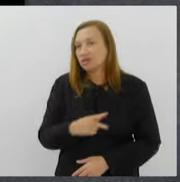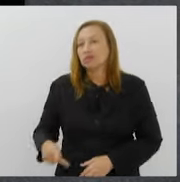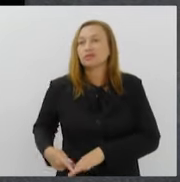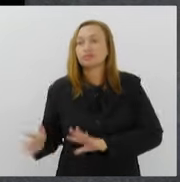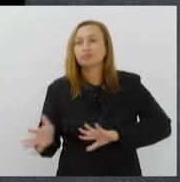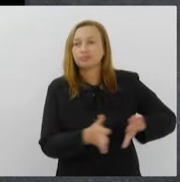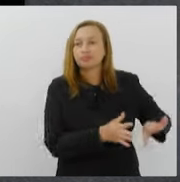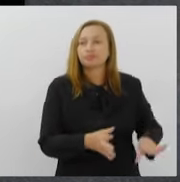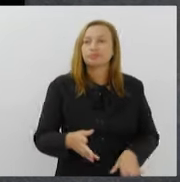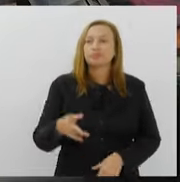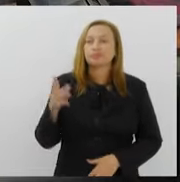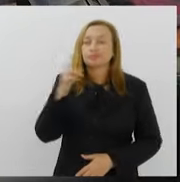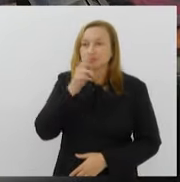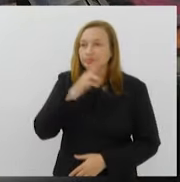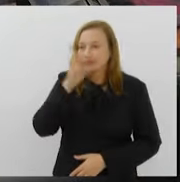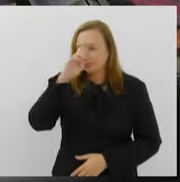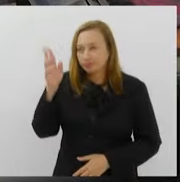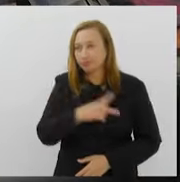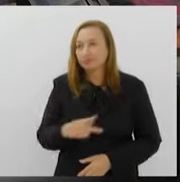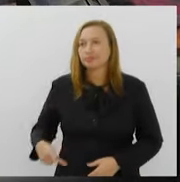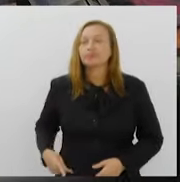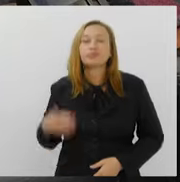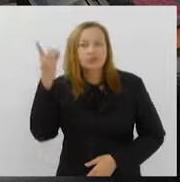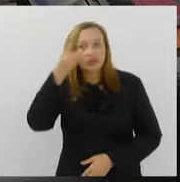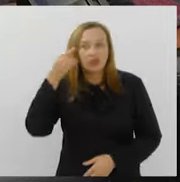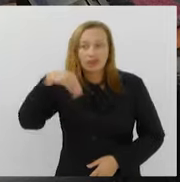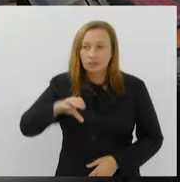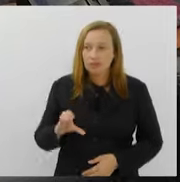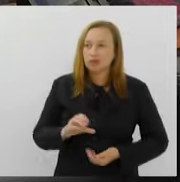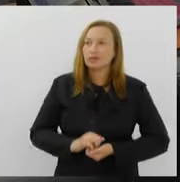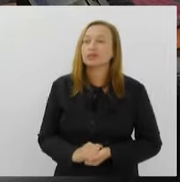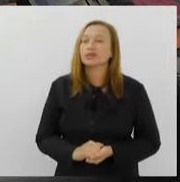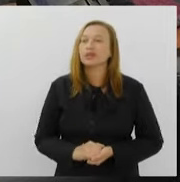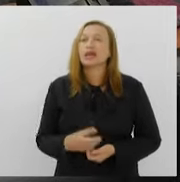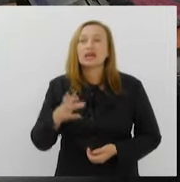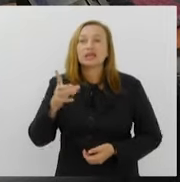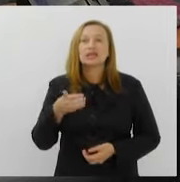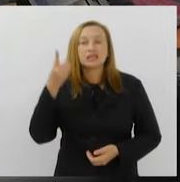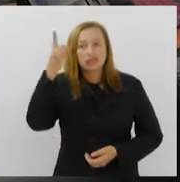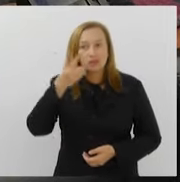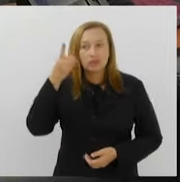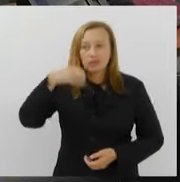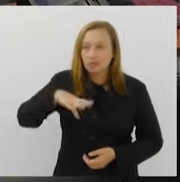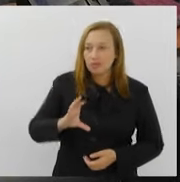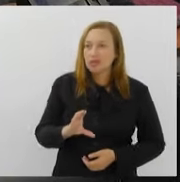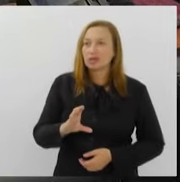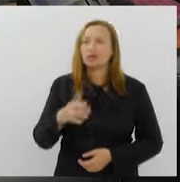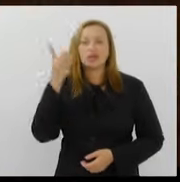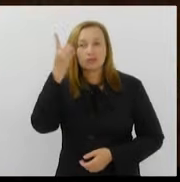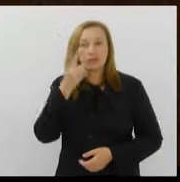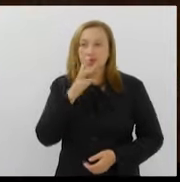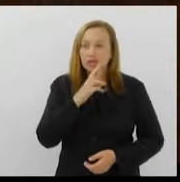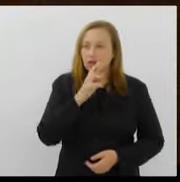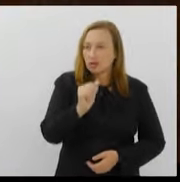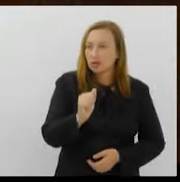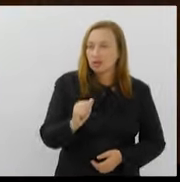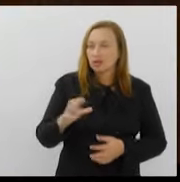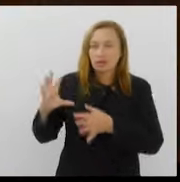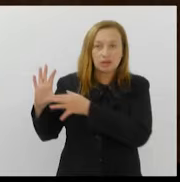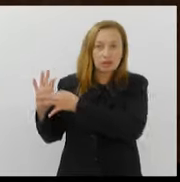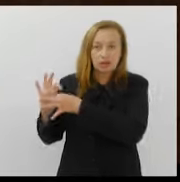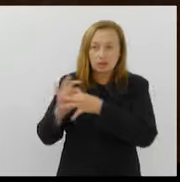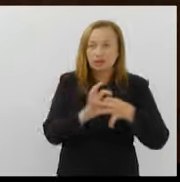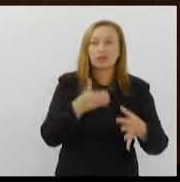Presidente, rapidamente. Obrigado, deputado Luiz Paulo, deputado Mink. Deputado Luiz Paulo, deputado Amorim. Na mesma linha do deputado Luiz